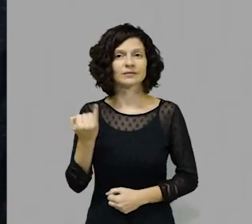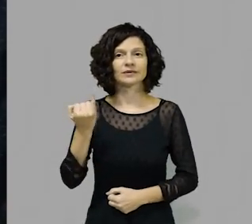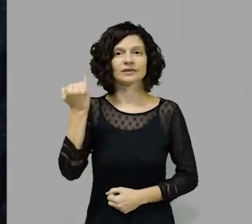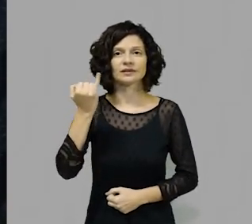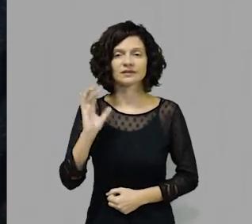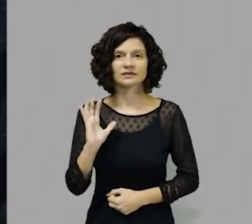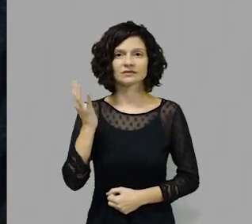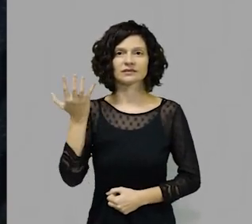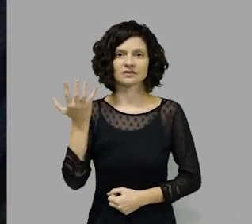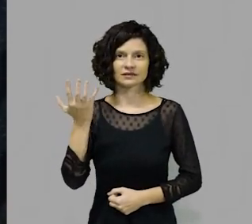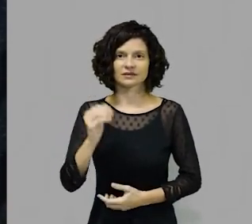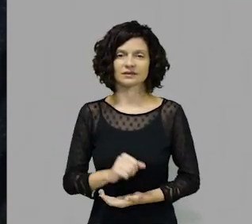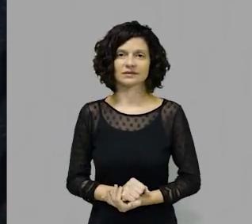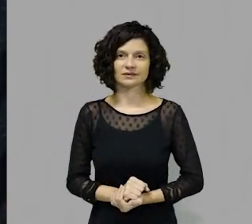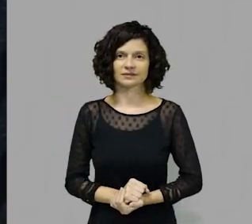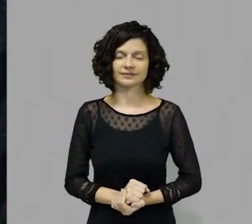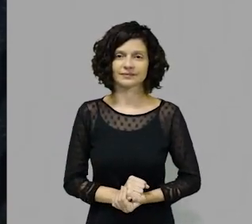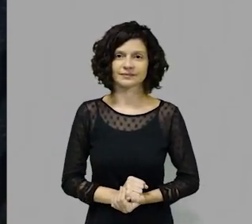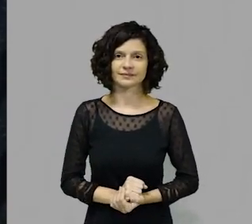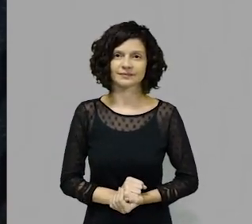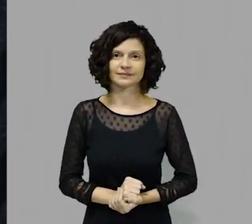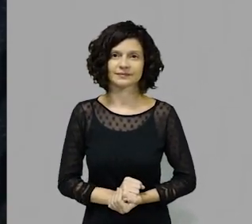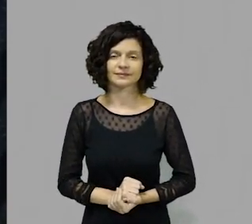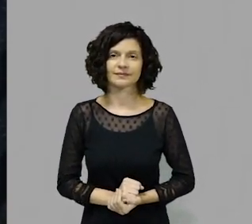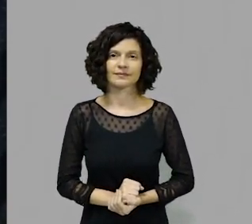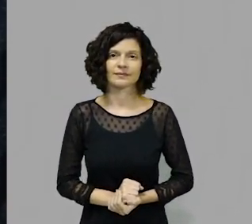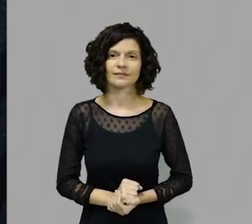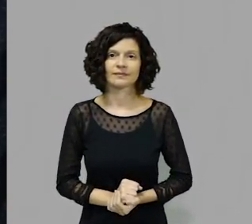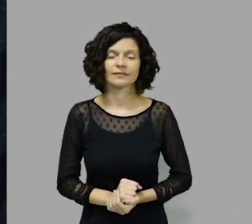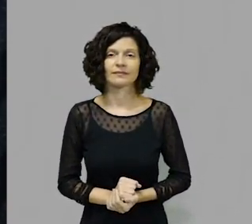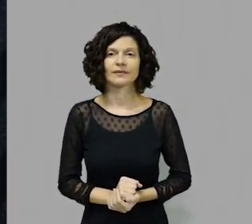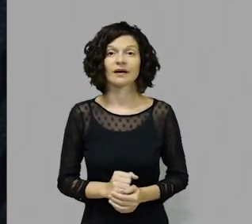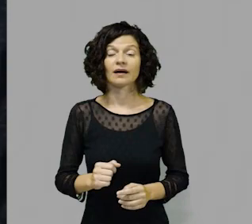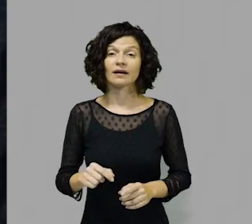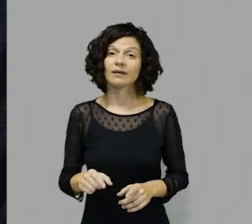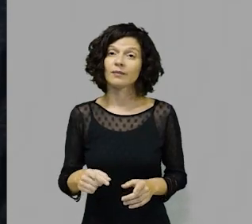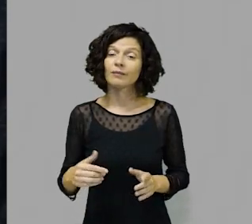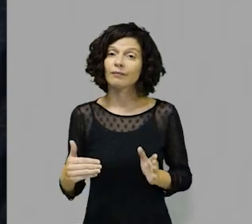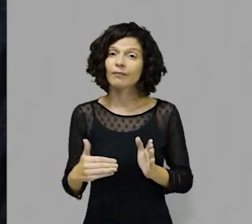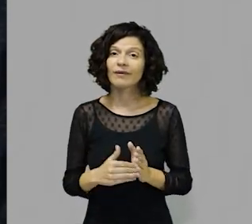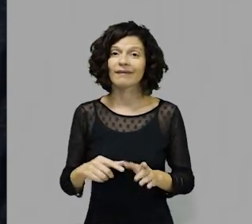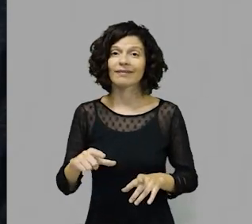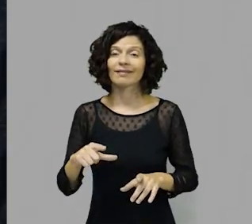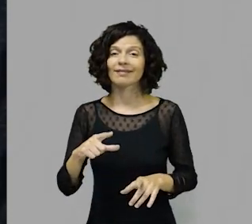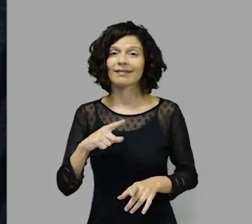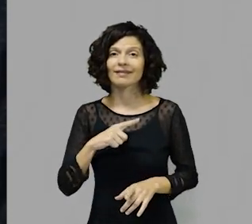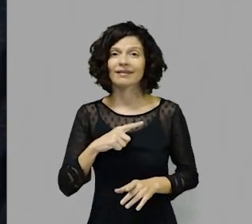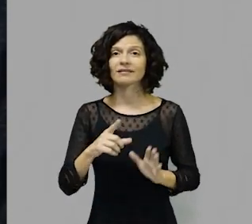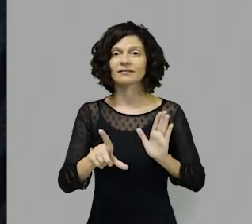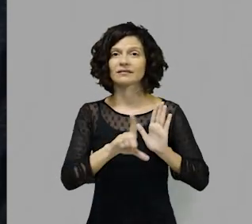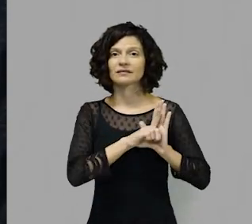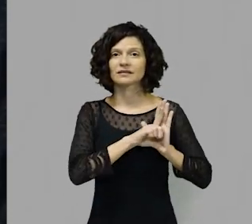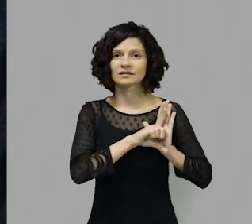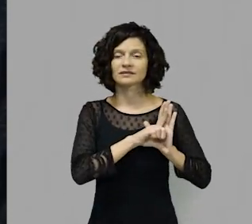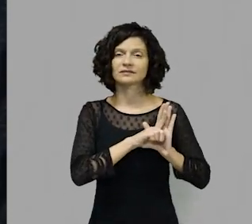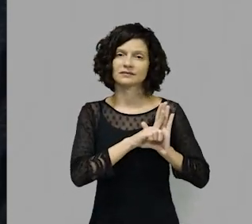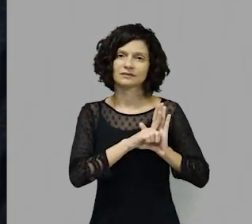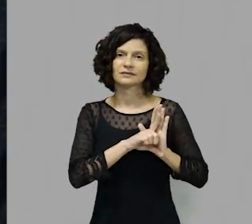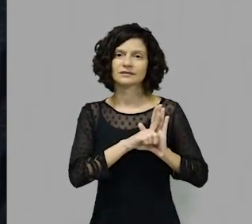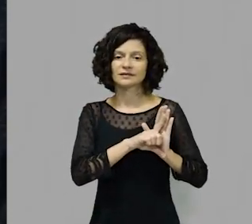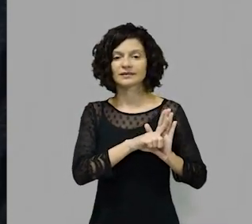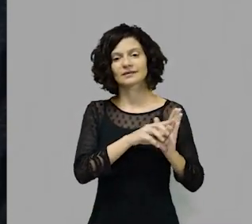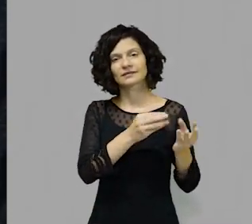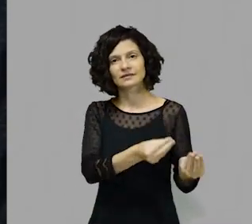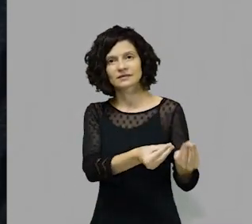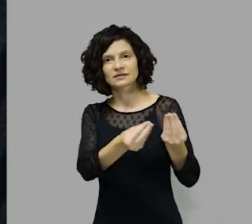Estado precisa garantir isso. Precisa cumprir o papel que a própria legislação determina a ele, de provedor dos direitos sociais.